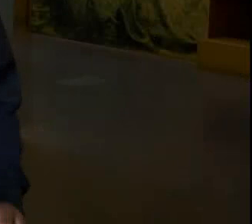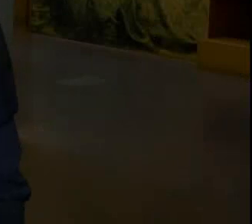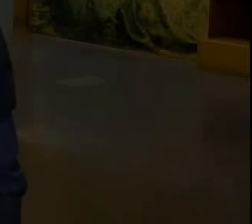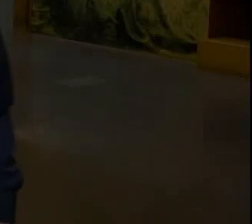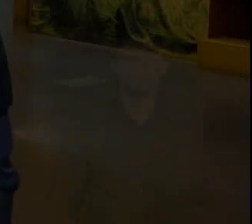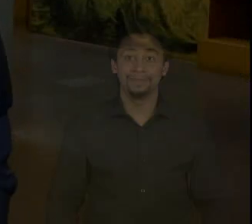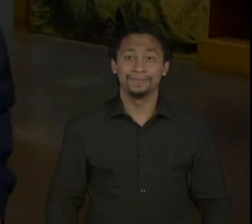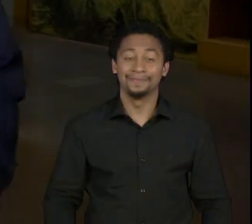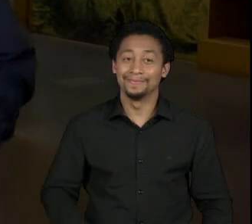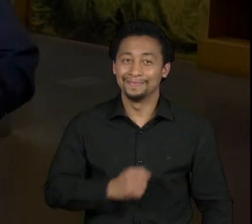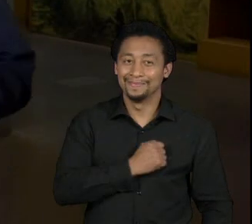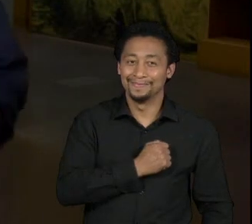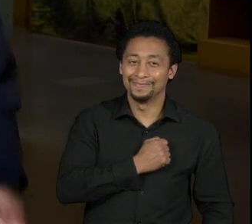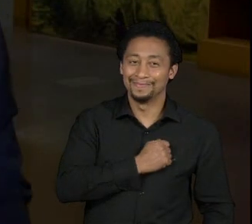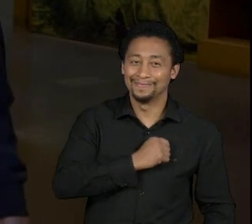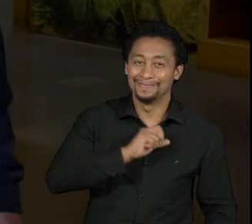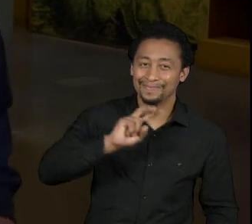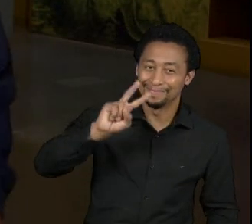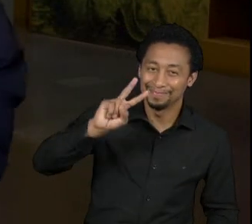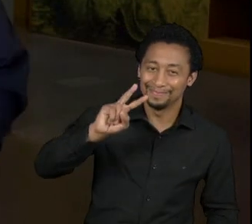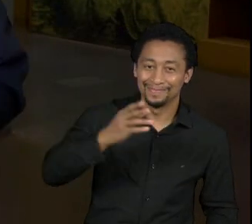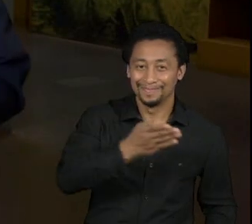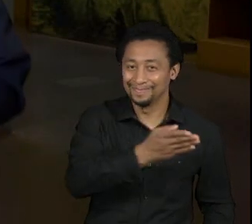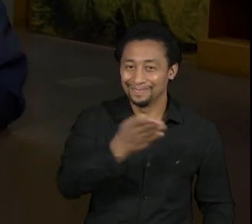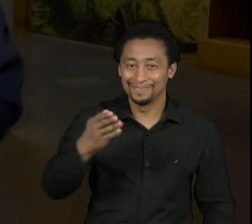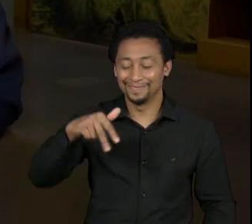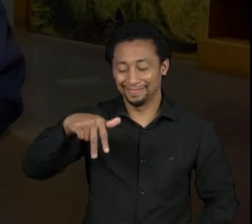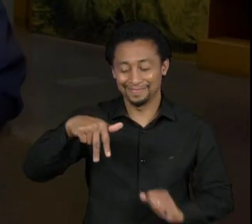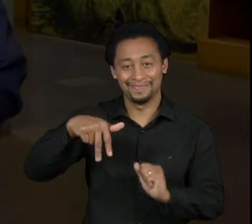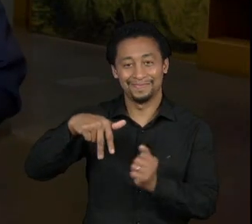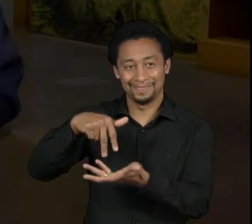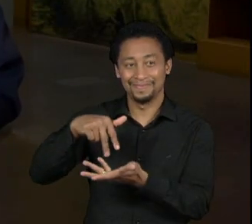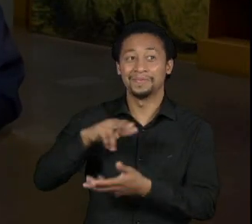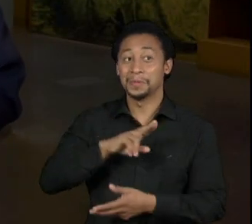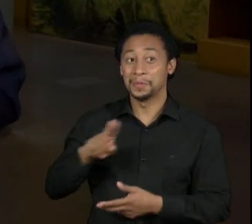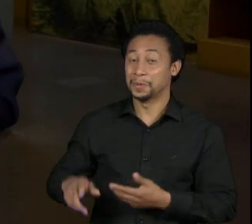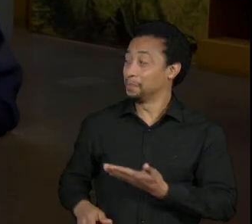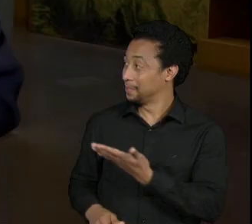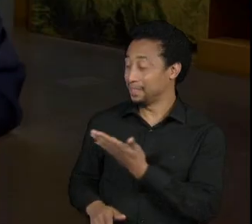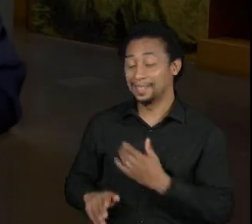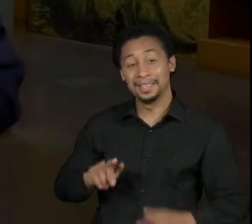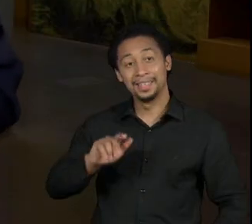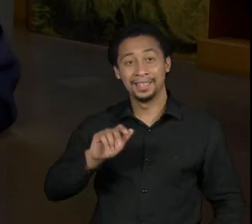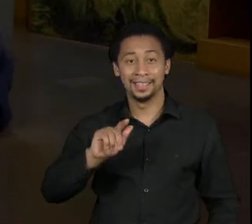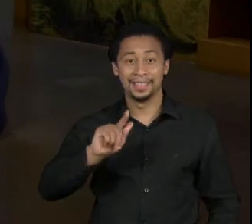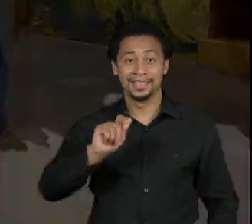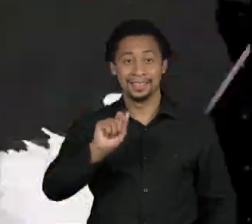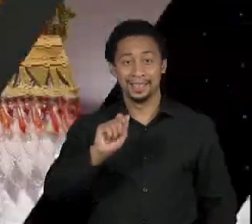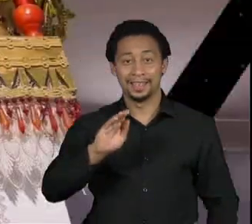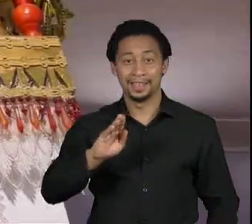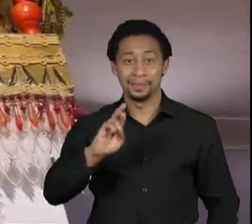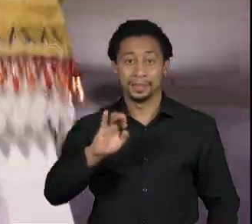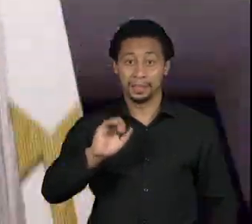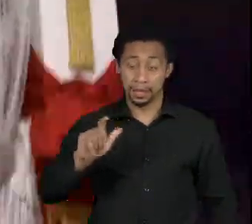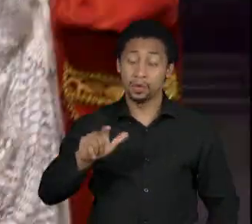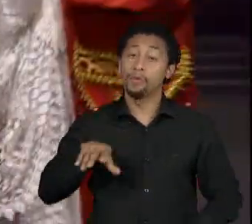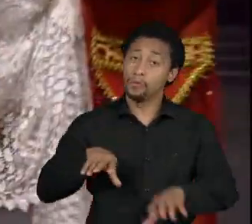Salve Estação Livre, meu nome é Gabriel, eu sou formado em História e sou educador aqui no Museu Afro-Brasil.